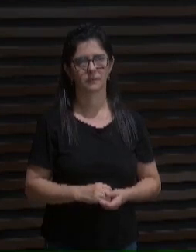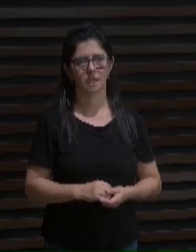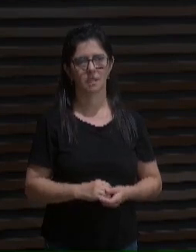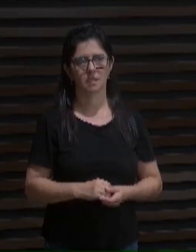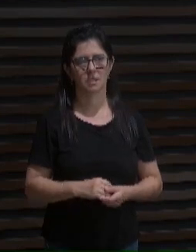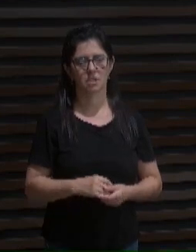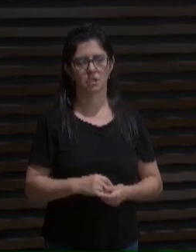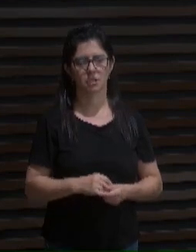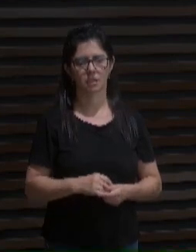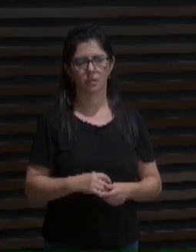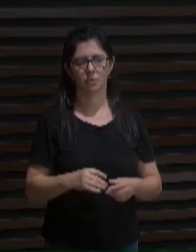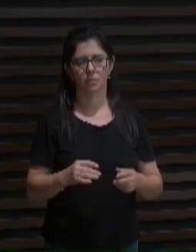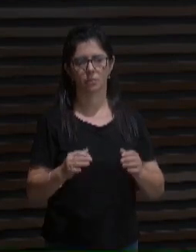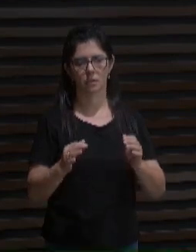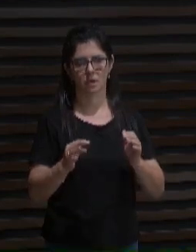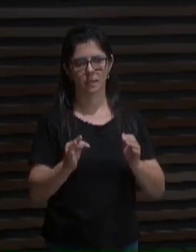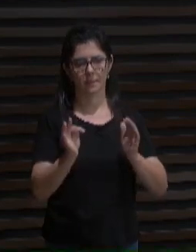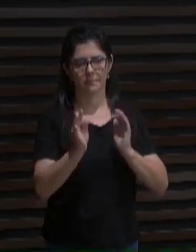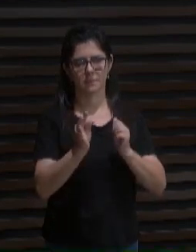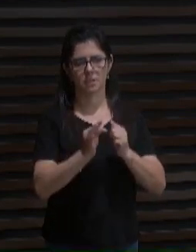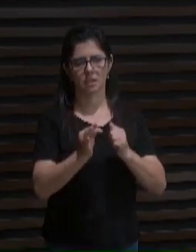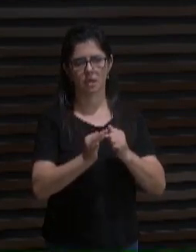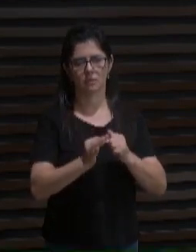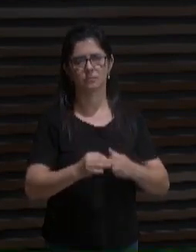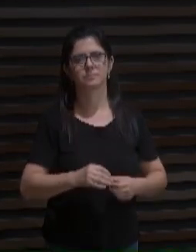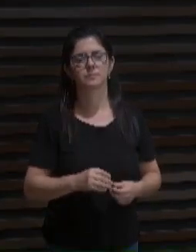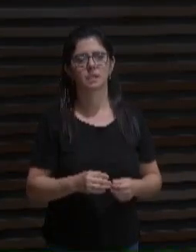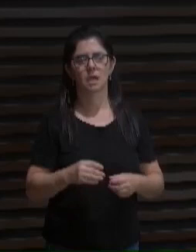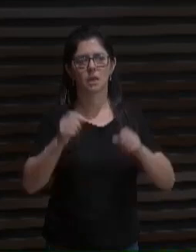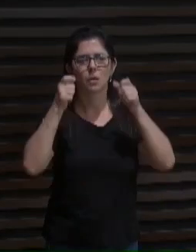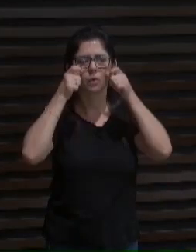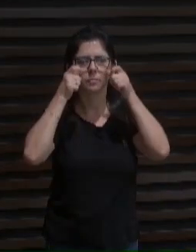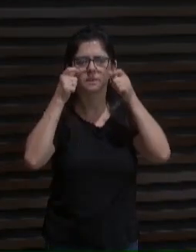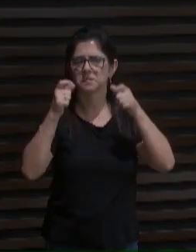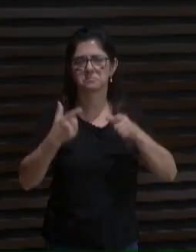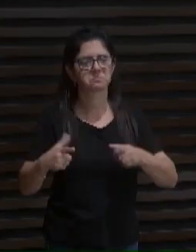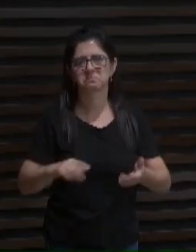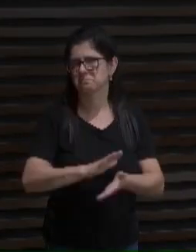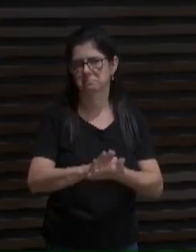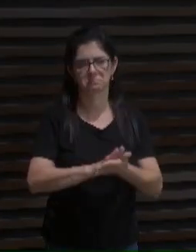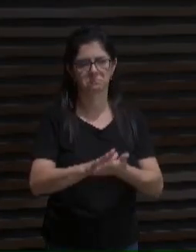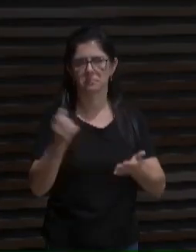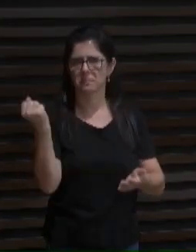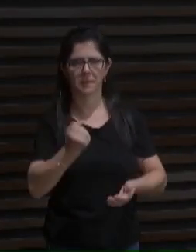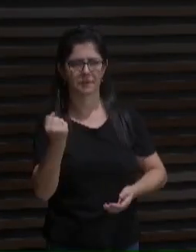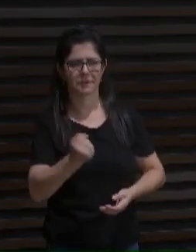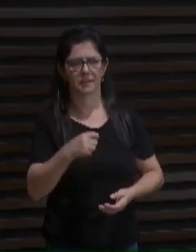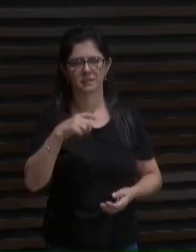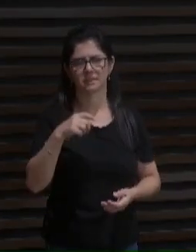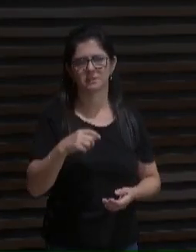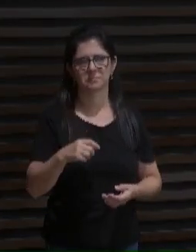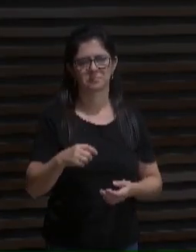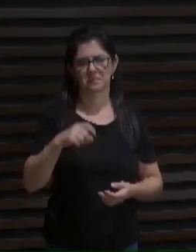Tiago 4,2. Olha o que diz esse texto. Cobiçais e nada tendes, matais e invejais